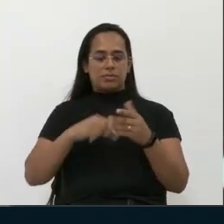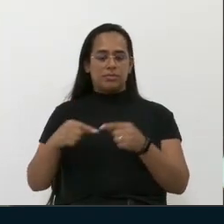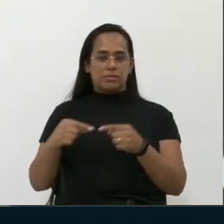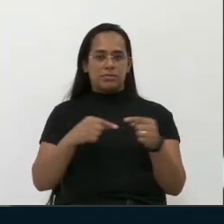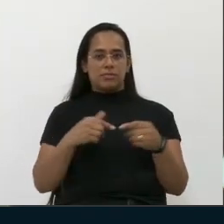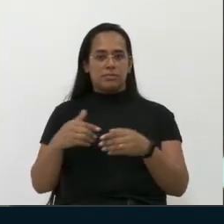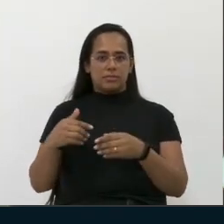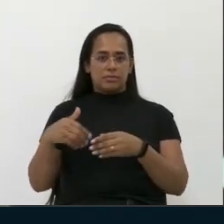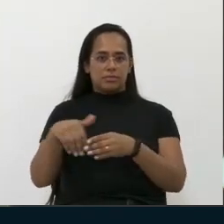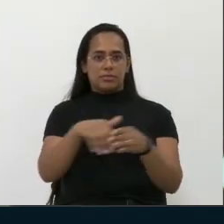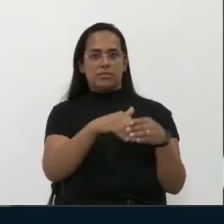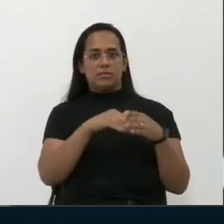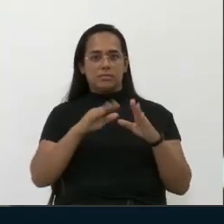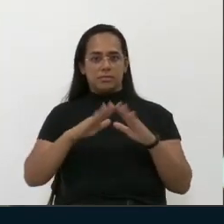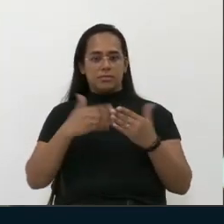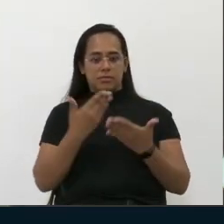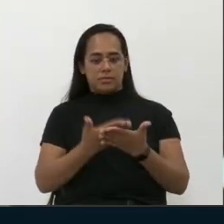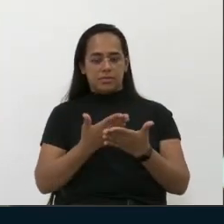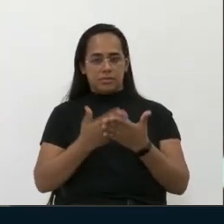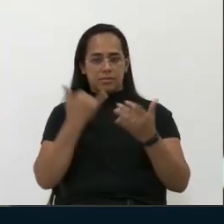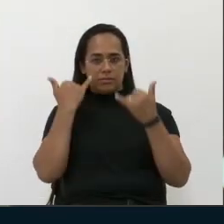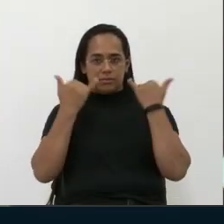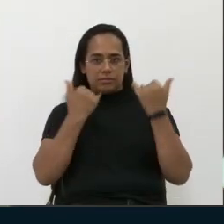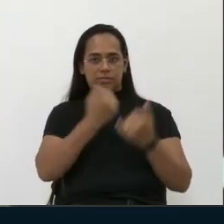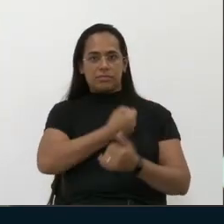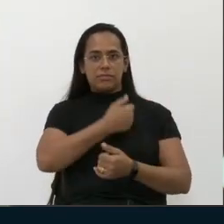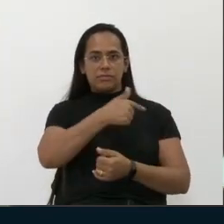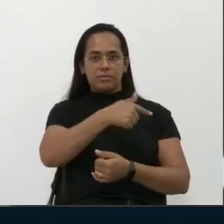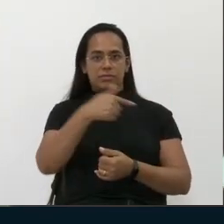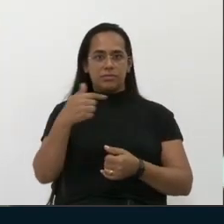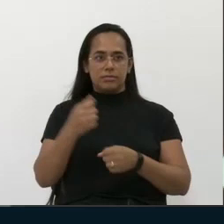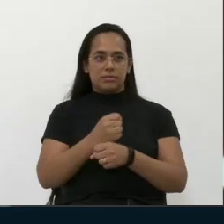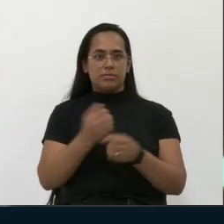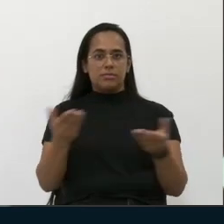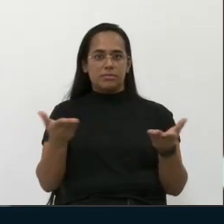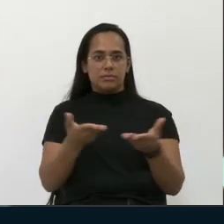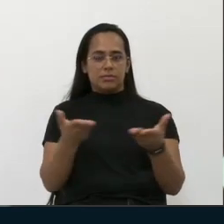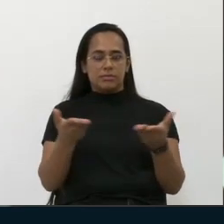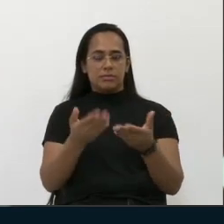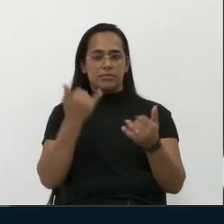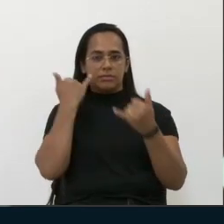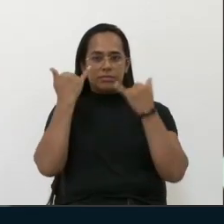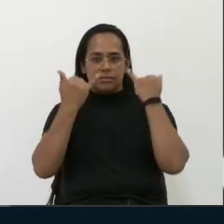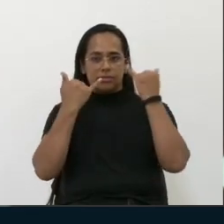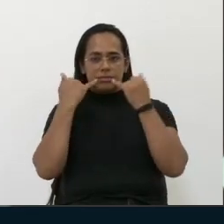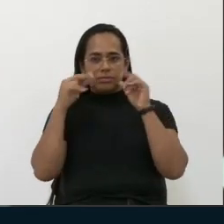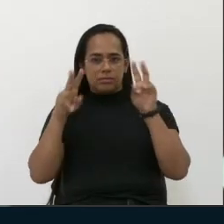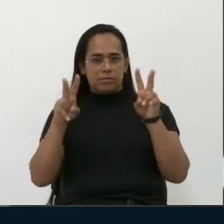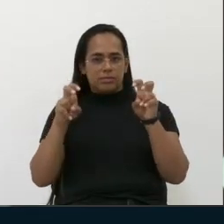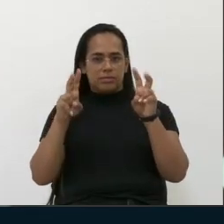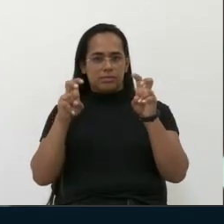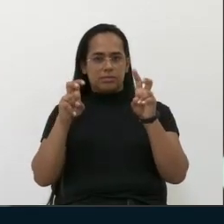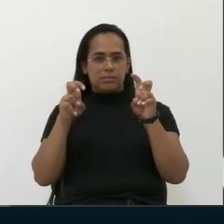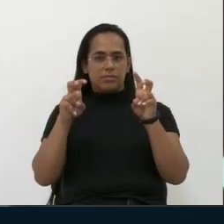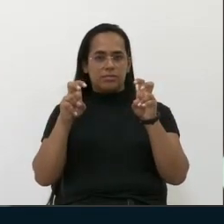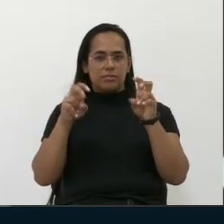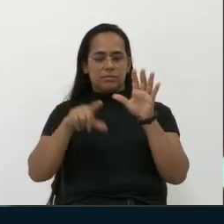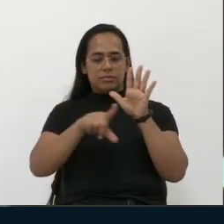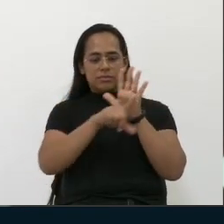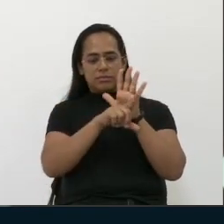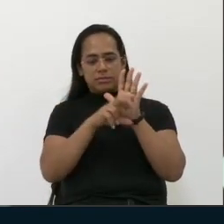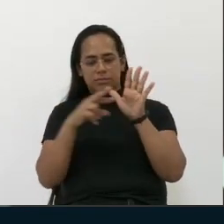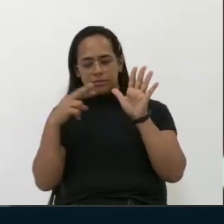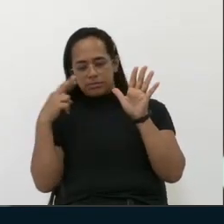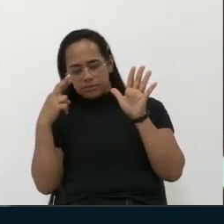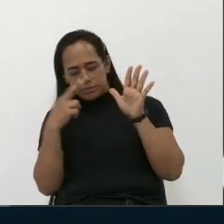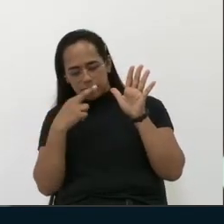votação do requerimento de informação número 77/2024. Informações sobre a observância da Lei